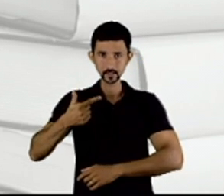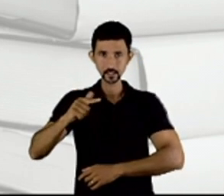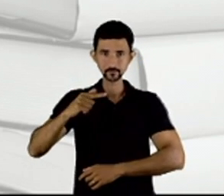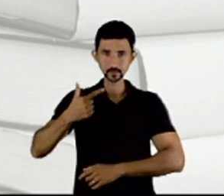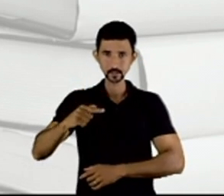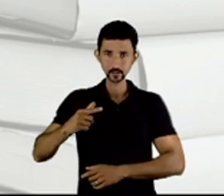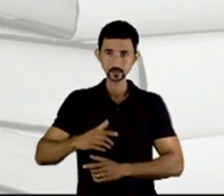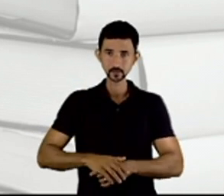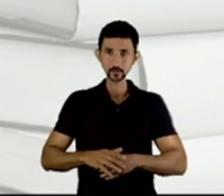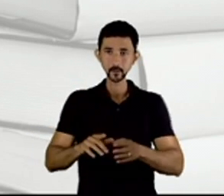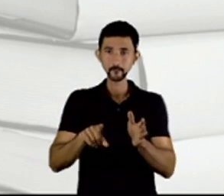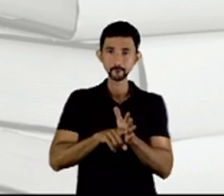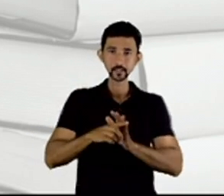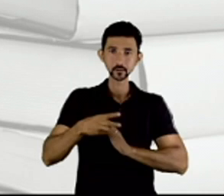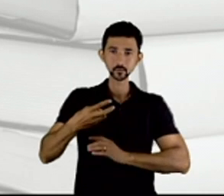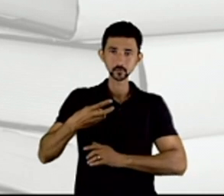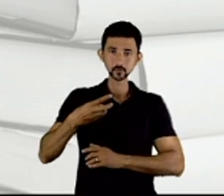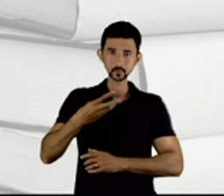327,272727 menos